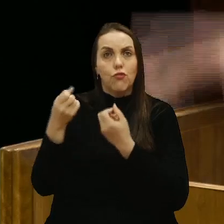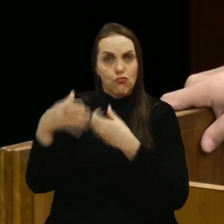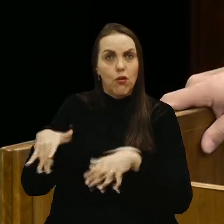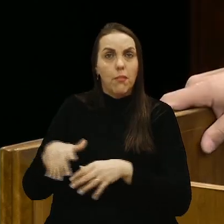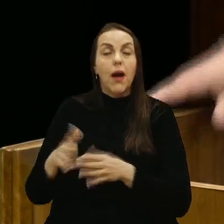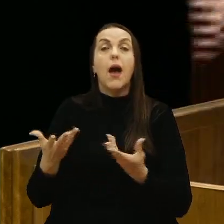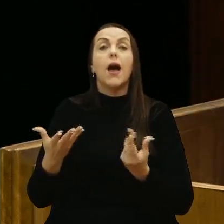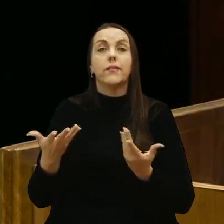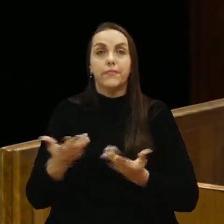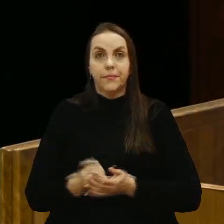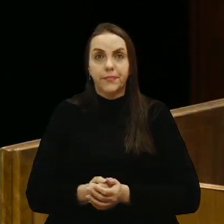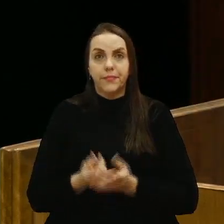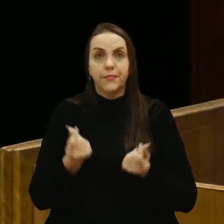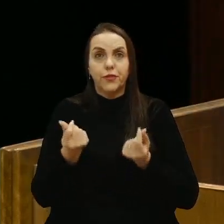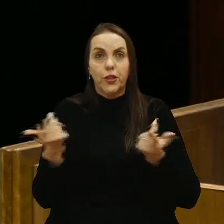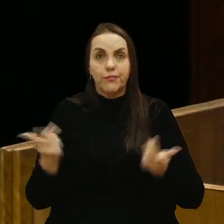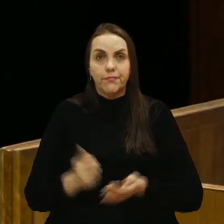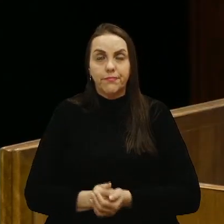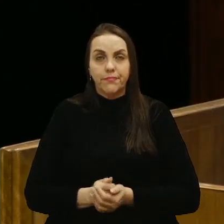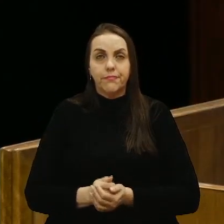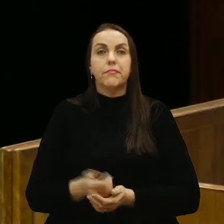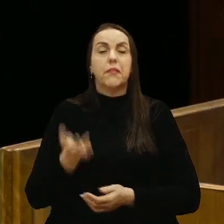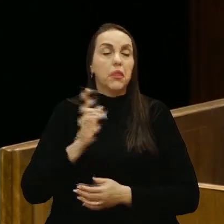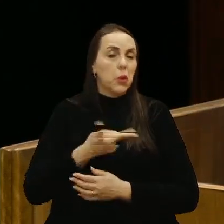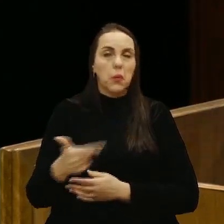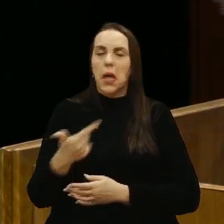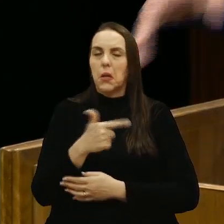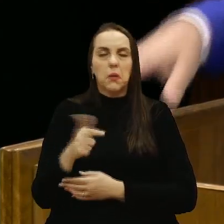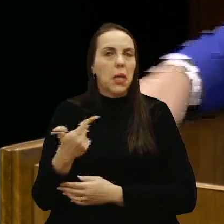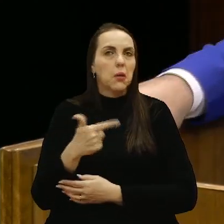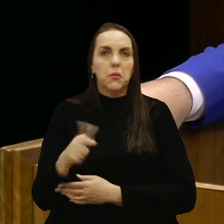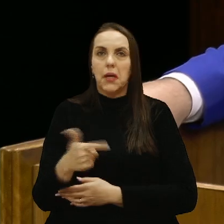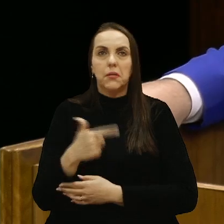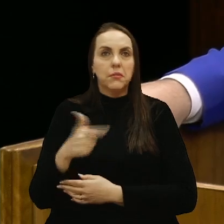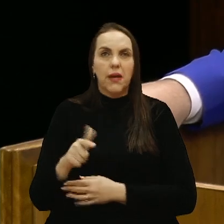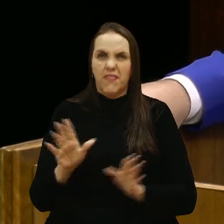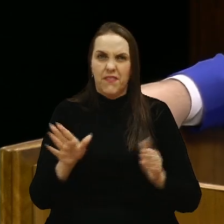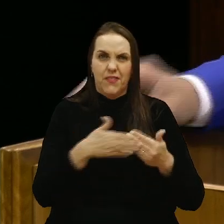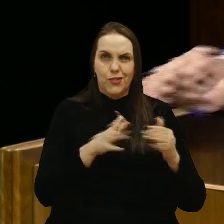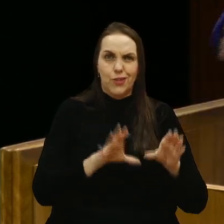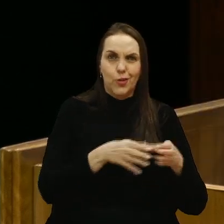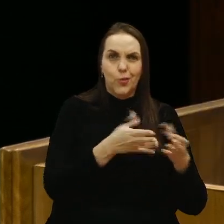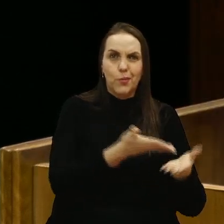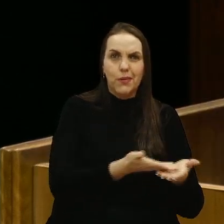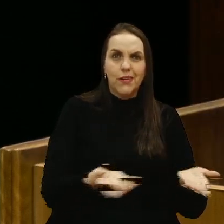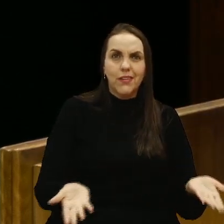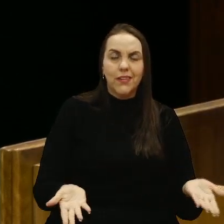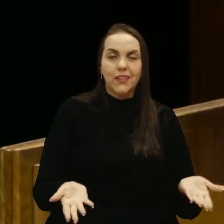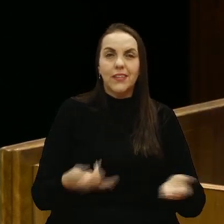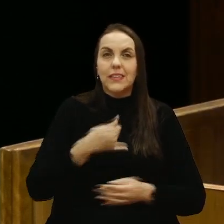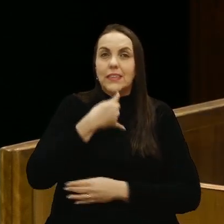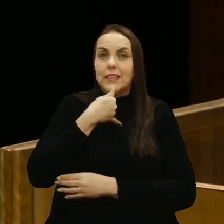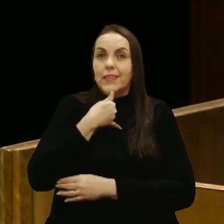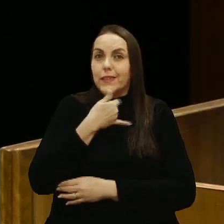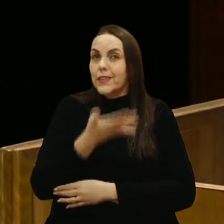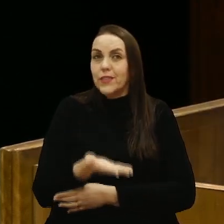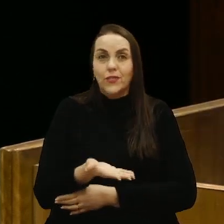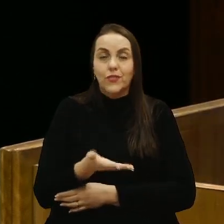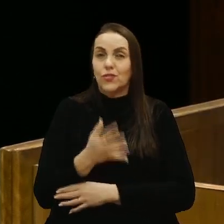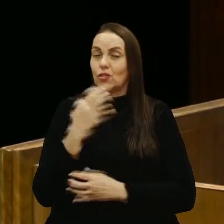cadê o dinheiro? Agora a gente continua ouvindo que não tem, que tem que fechar a turma. Então eu acho que é triste, que